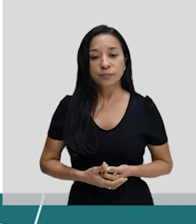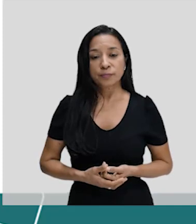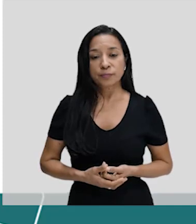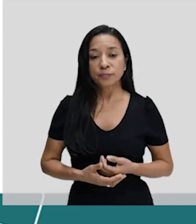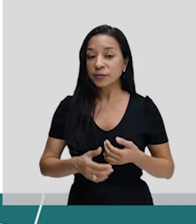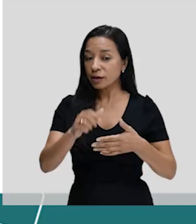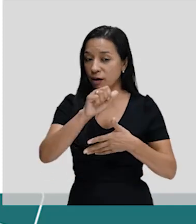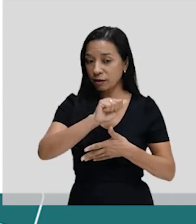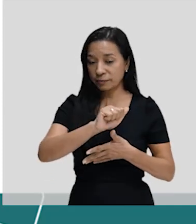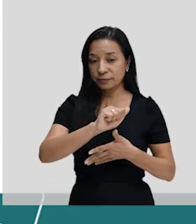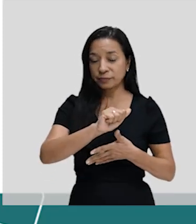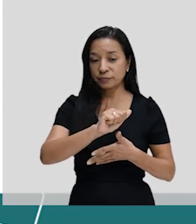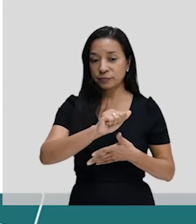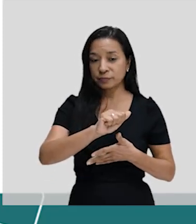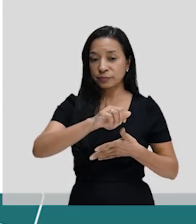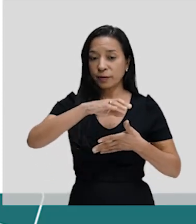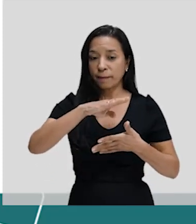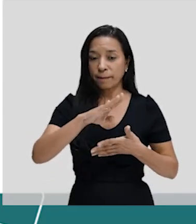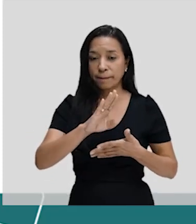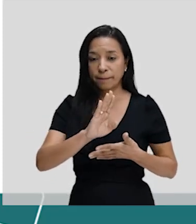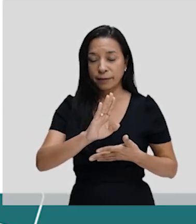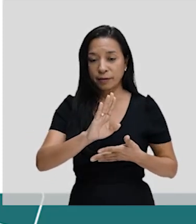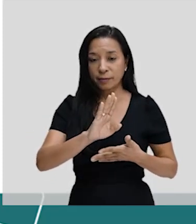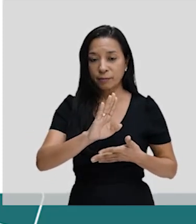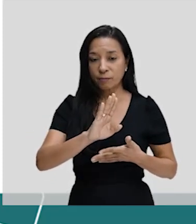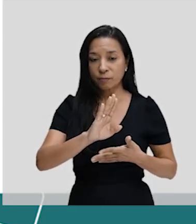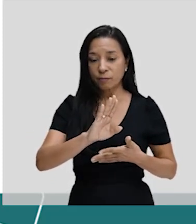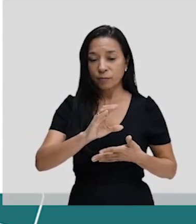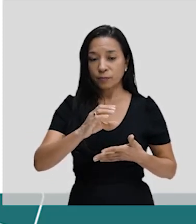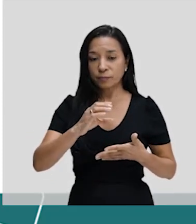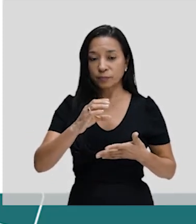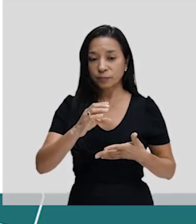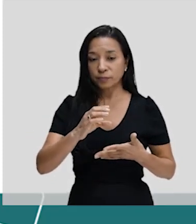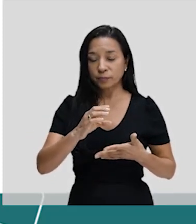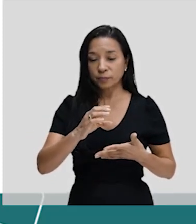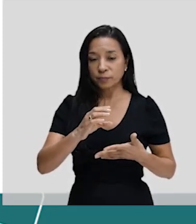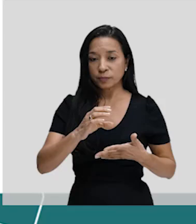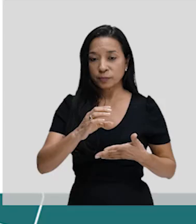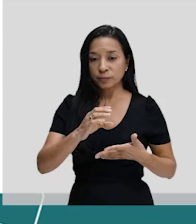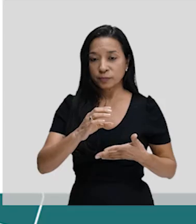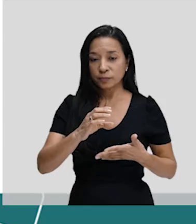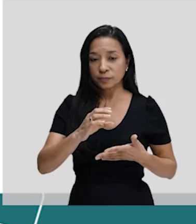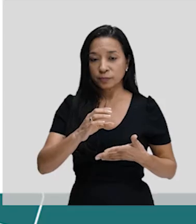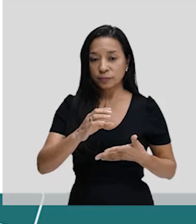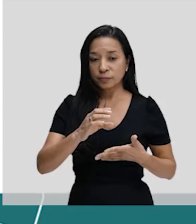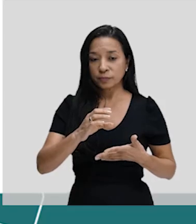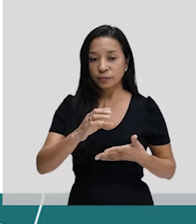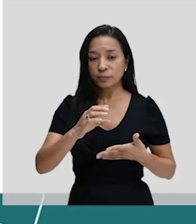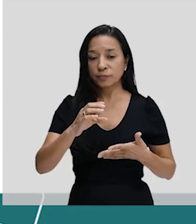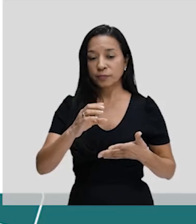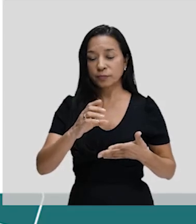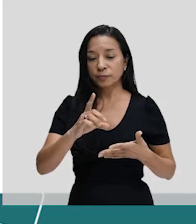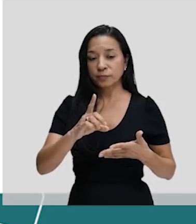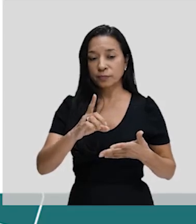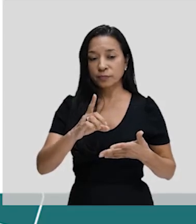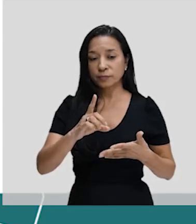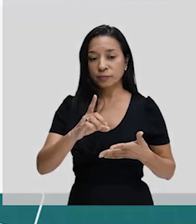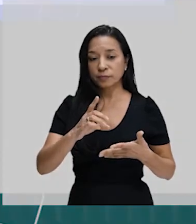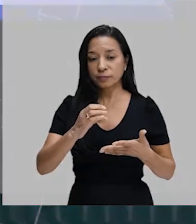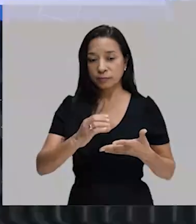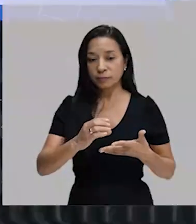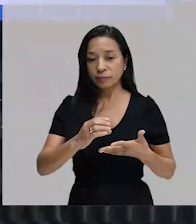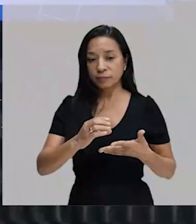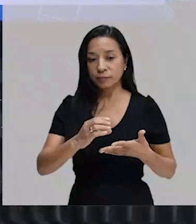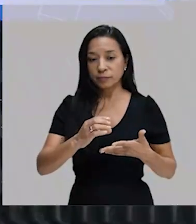pretérito imperfeito, pretérito perfeito, pretérito indefinido, presente